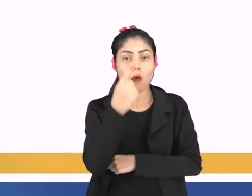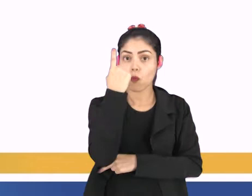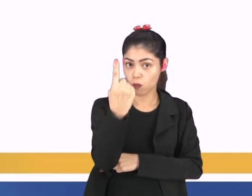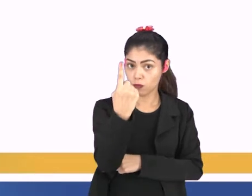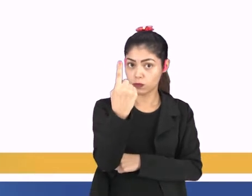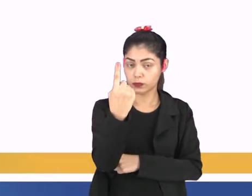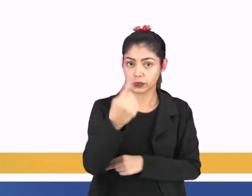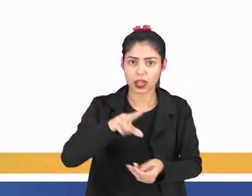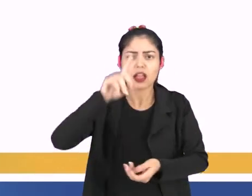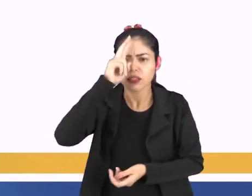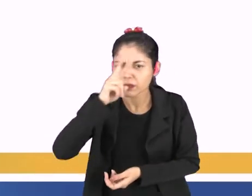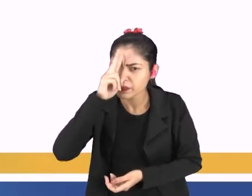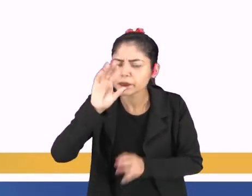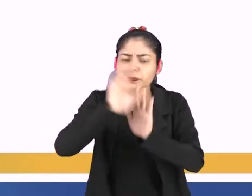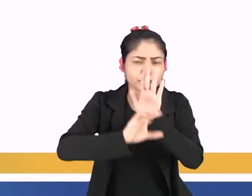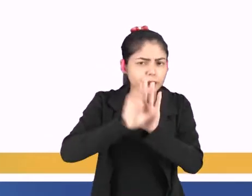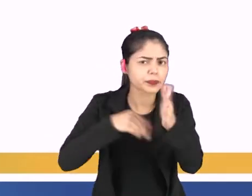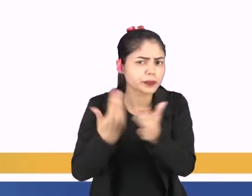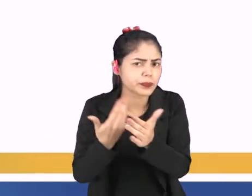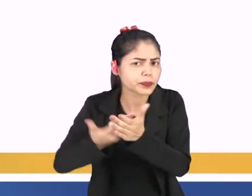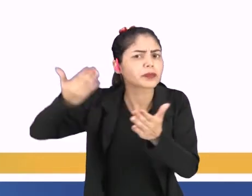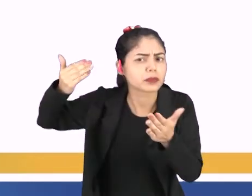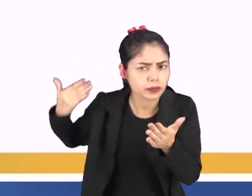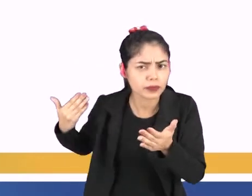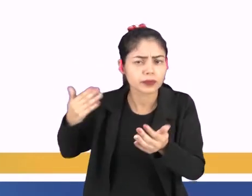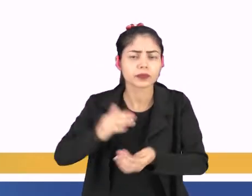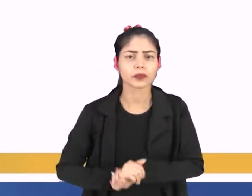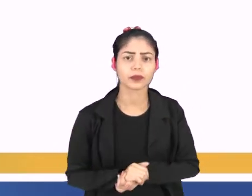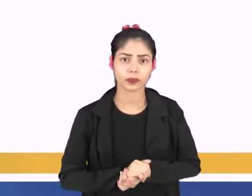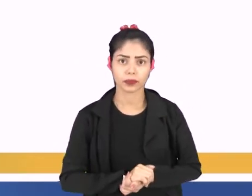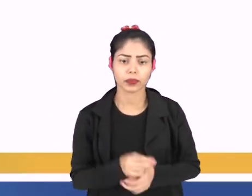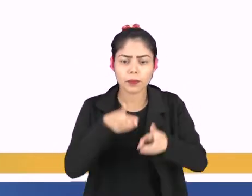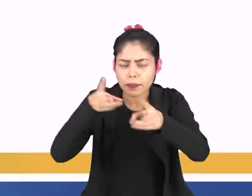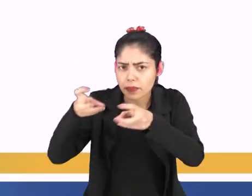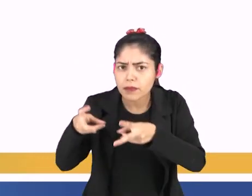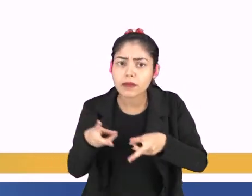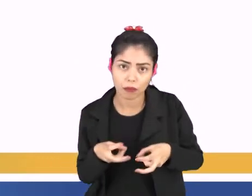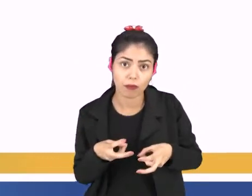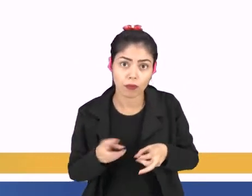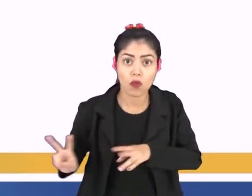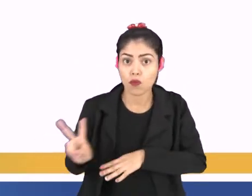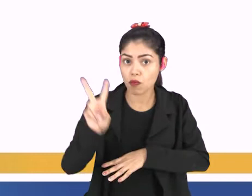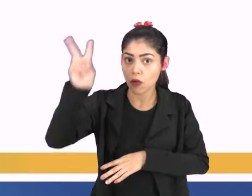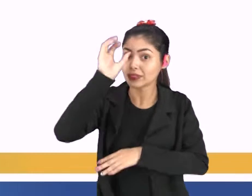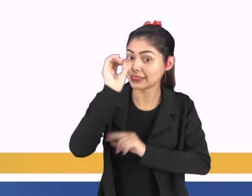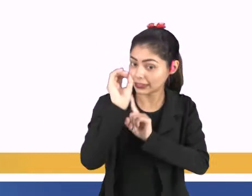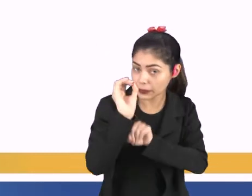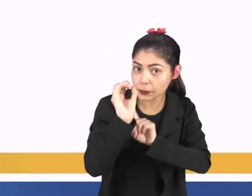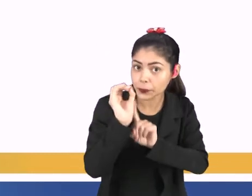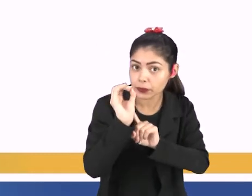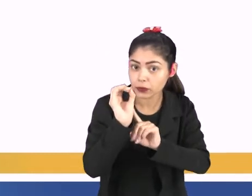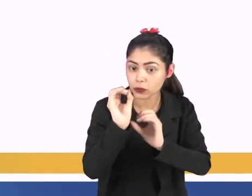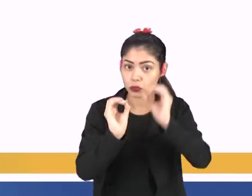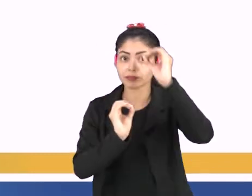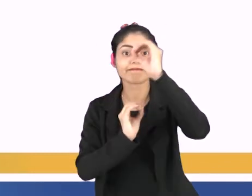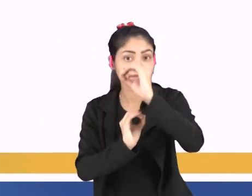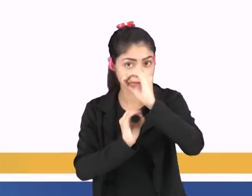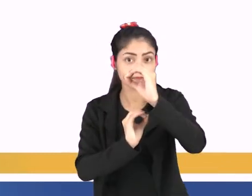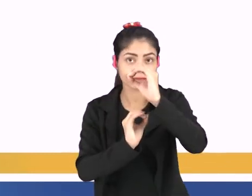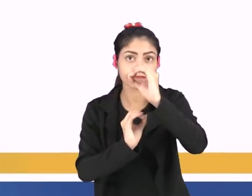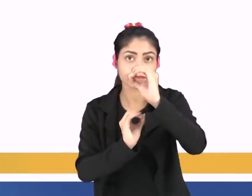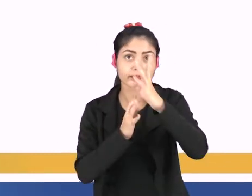conceito anterior, da aula anterior? Então, percebam que esse valor aí, 0 sobre zero